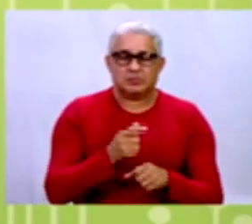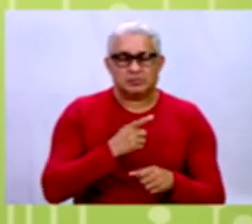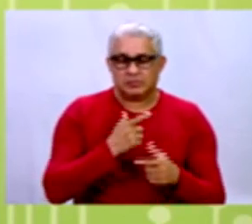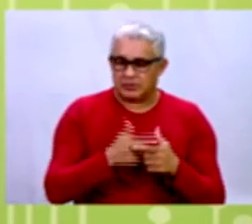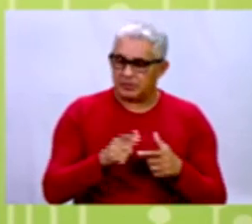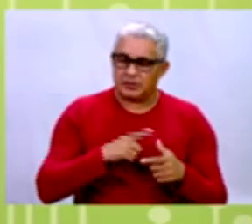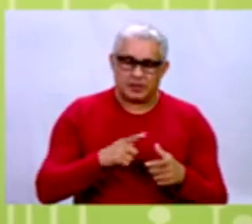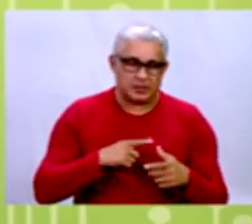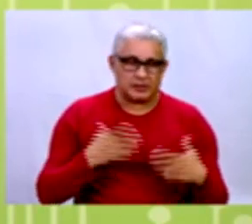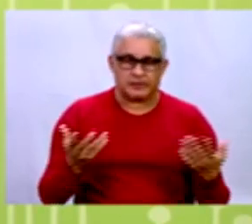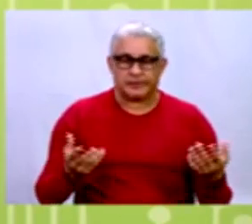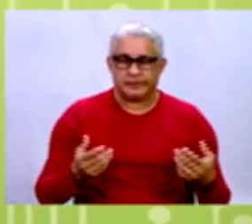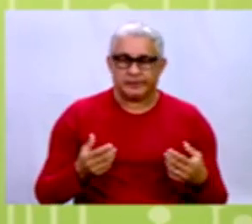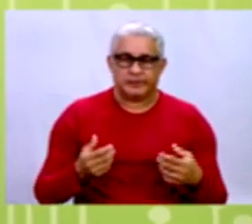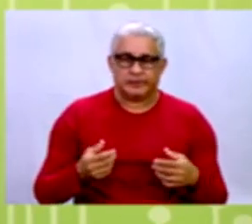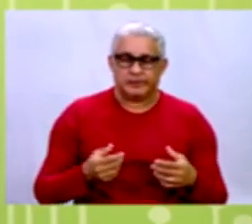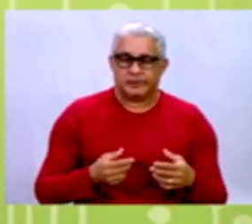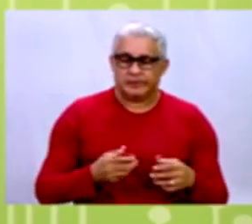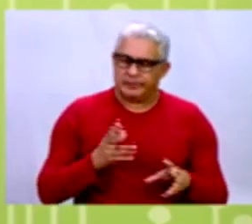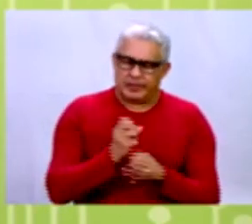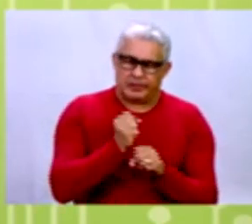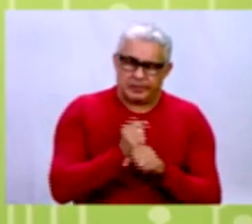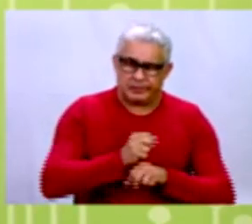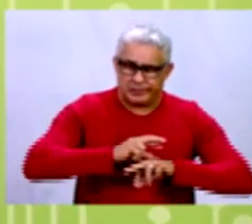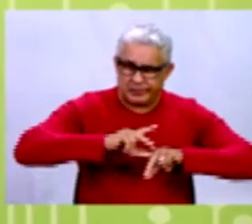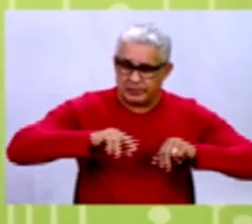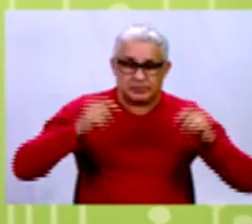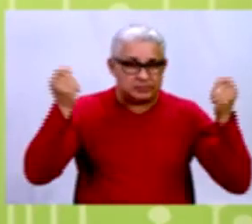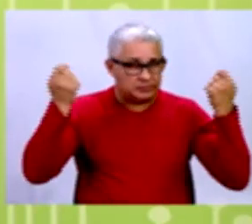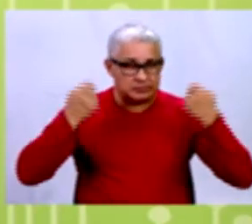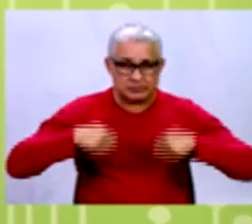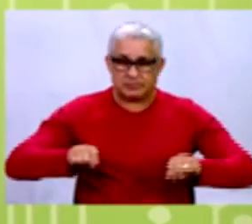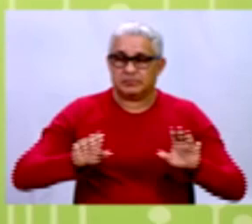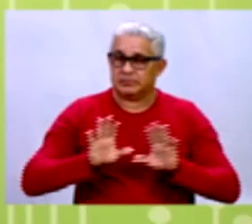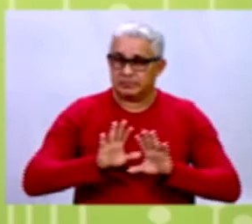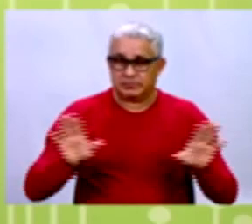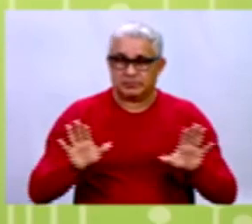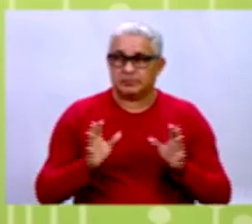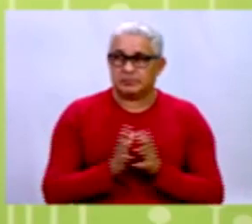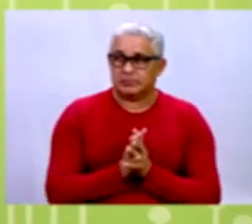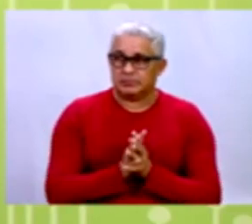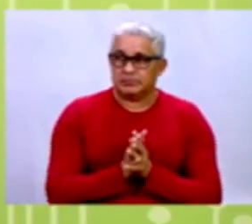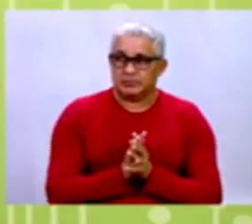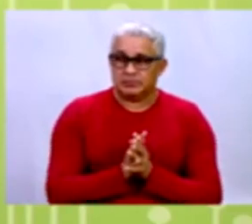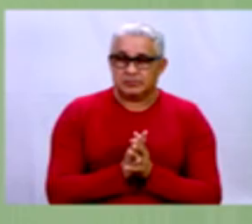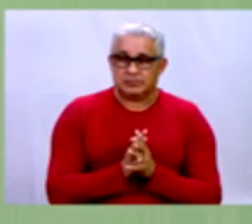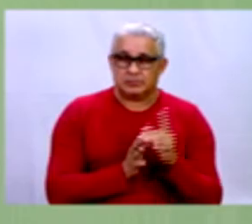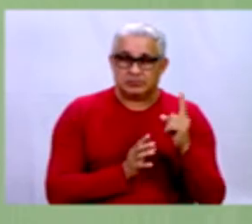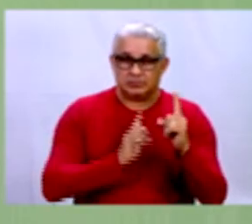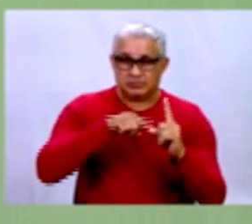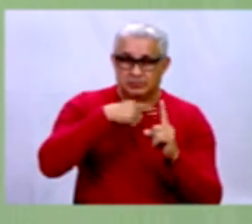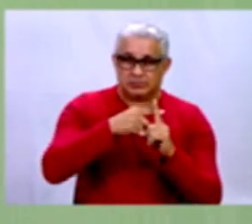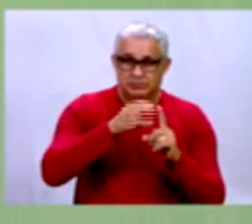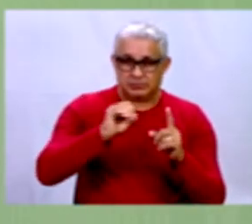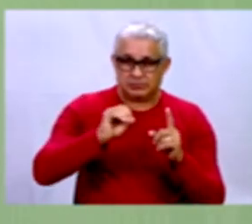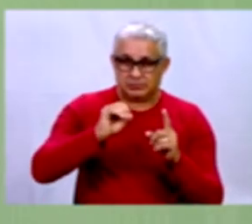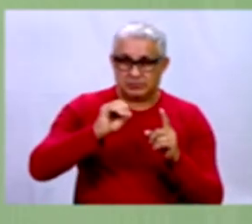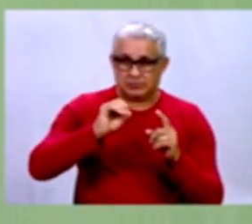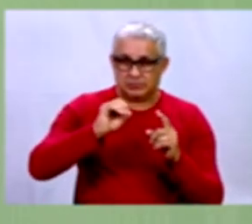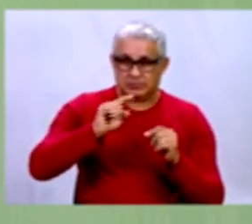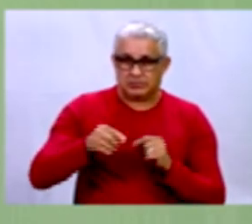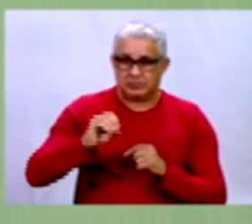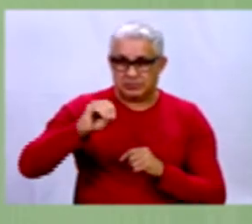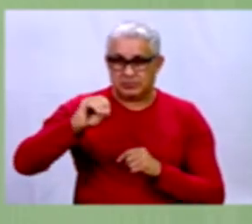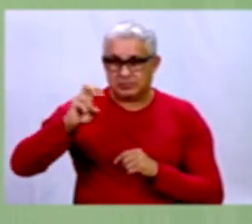fazer milhões de contas para chegar no resultado. Não precisa disso, tá? Então vai ficar 1 mais